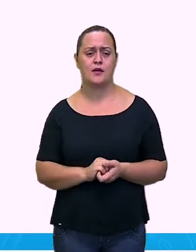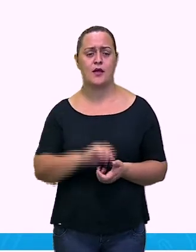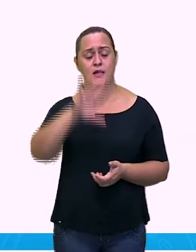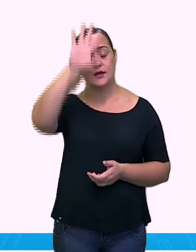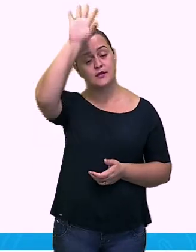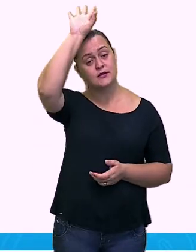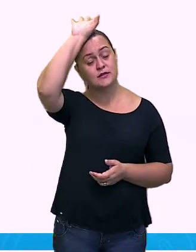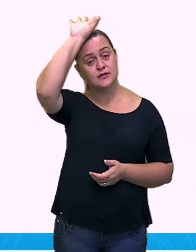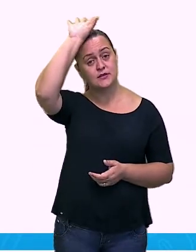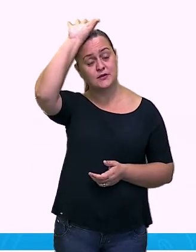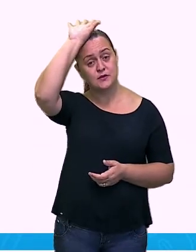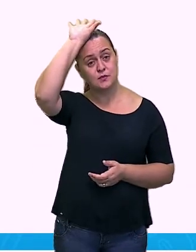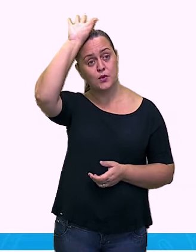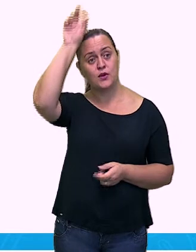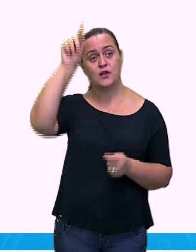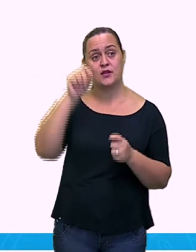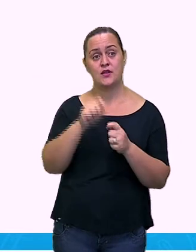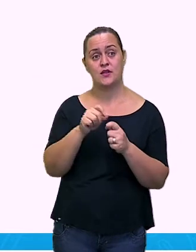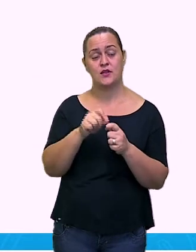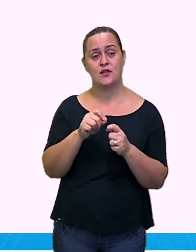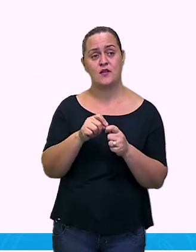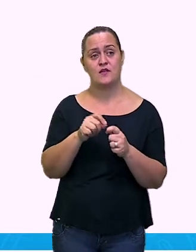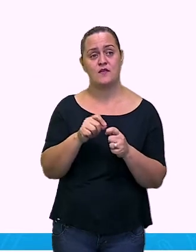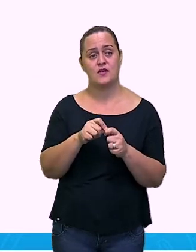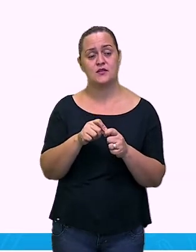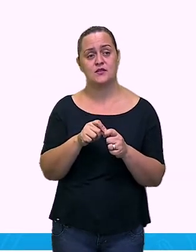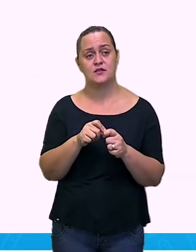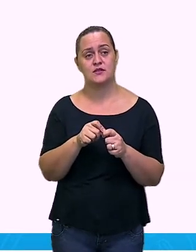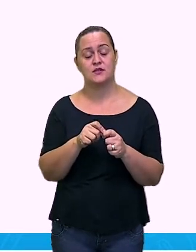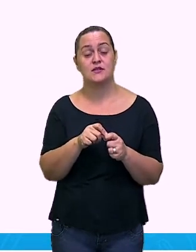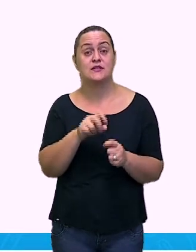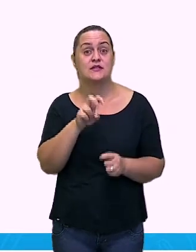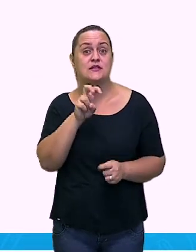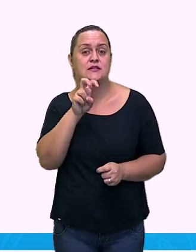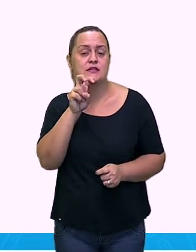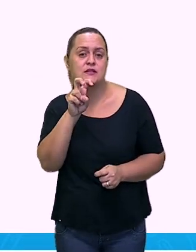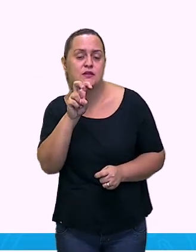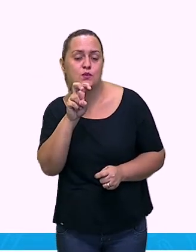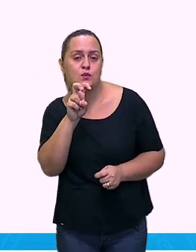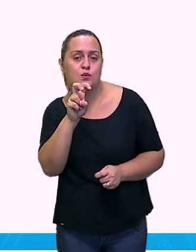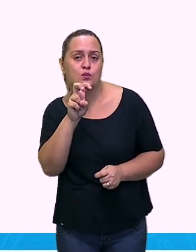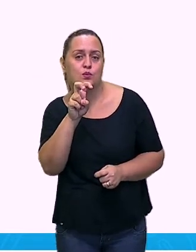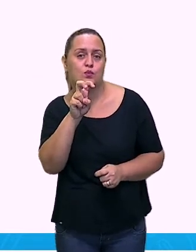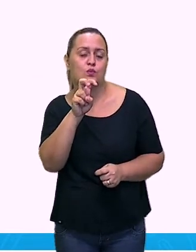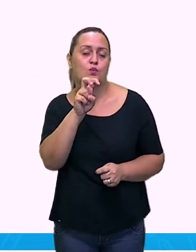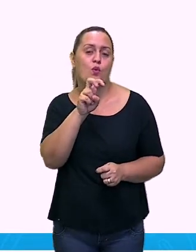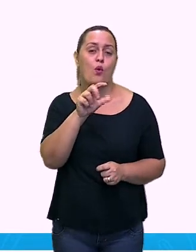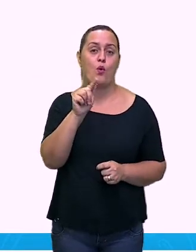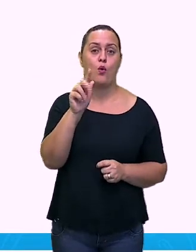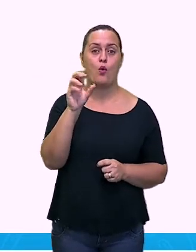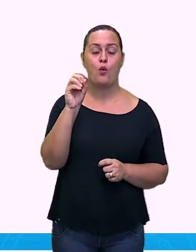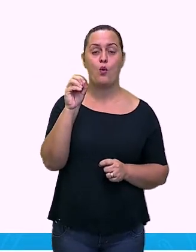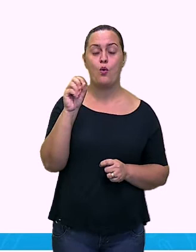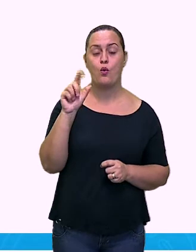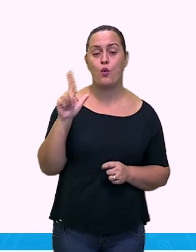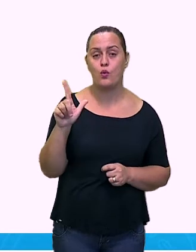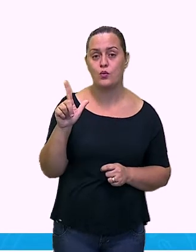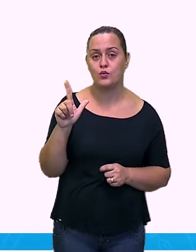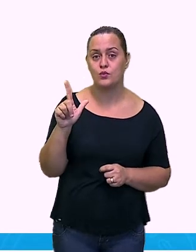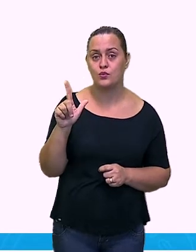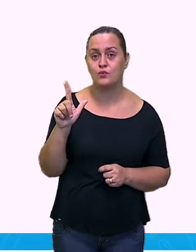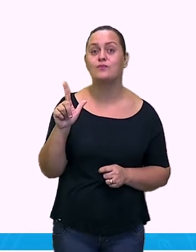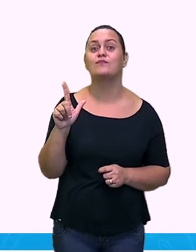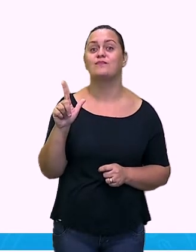olha informação importante aqui ó então Cebolinha fez cinco gols nós vamos